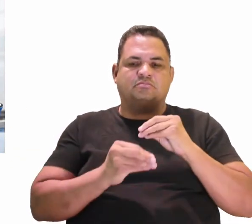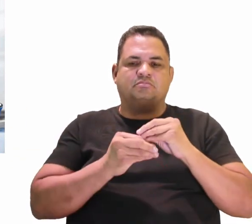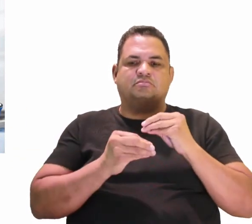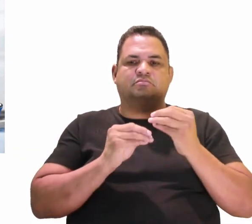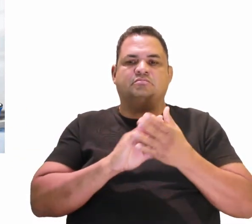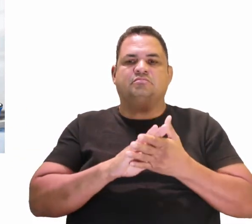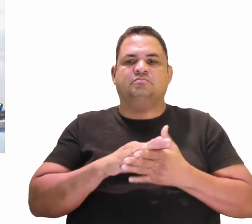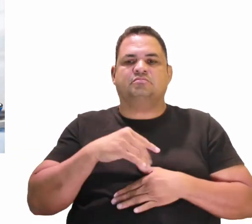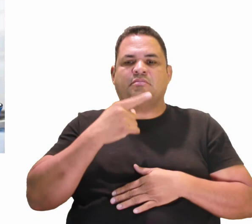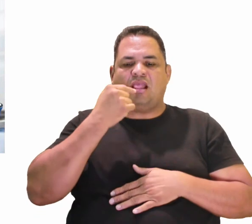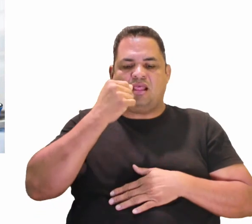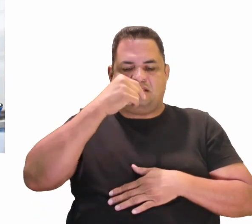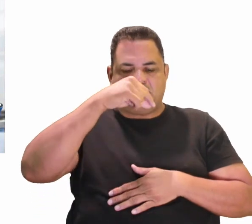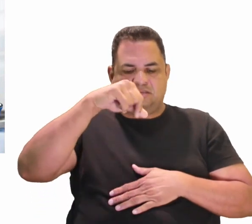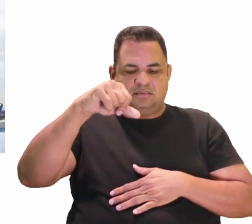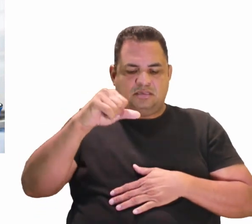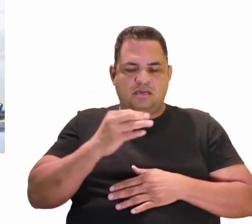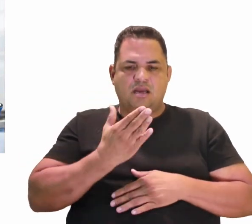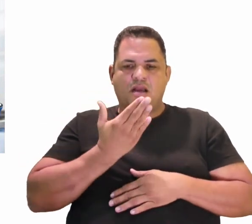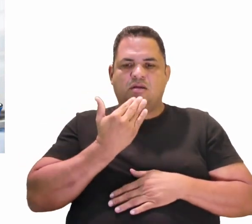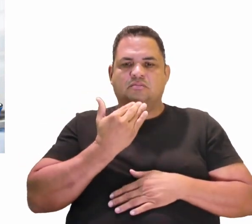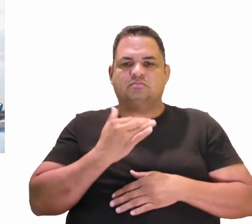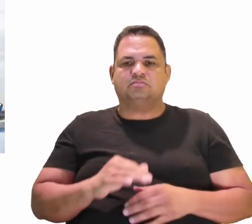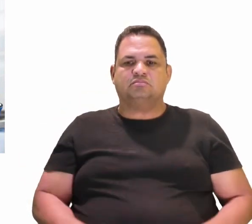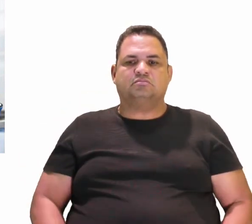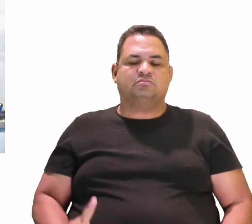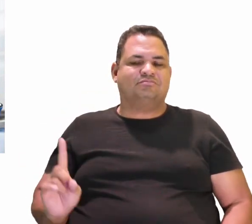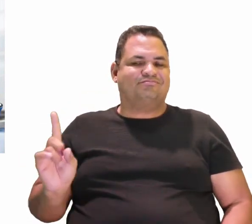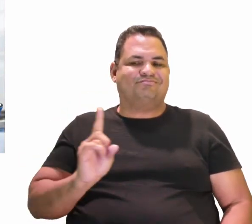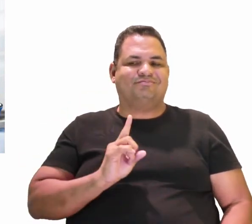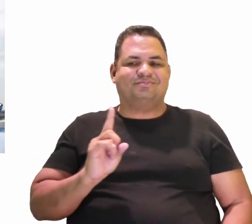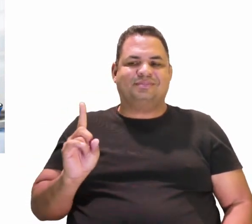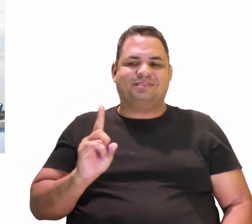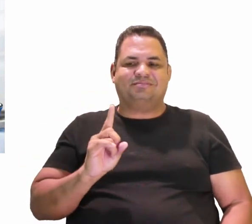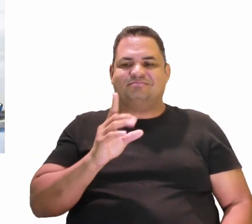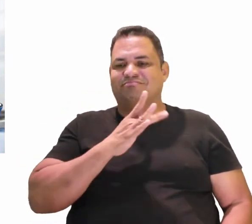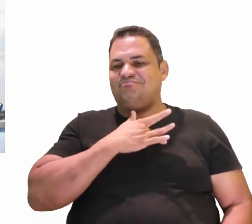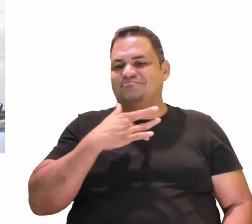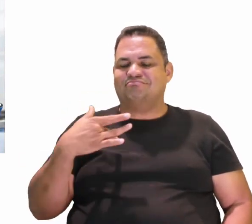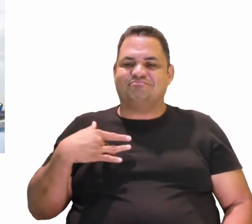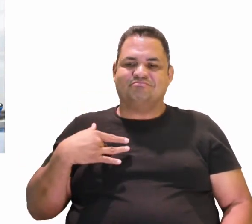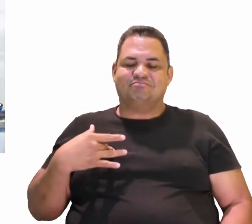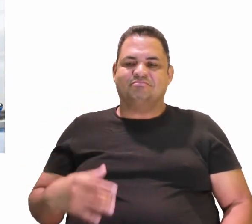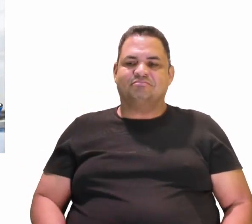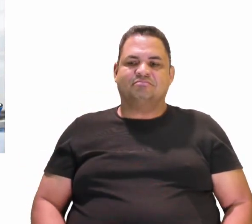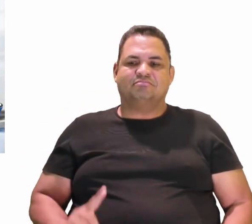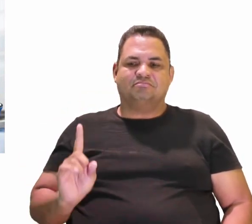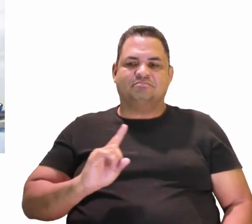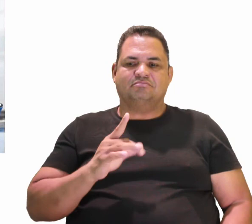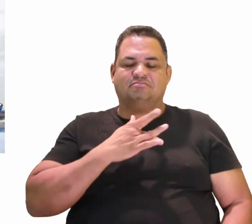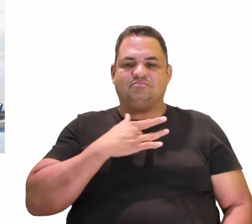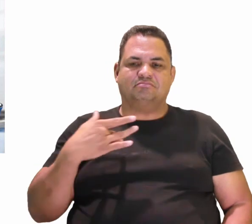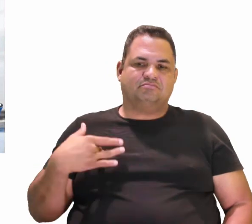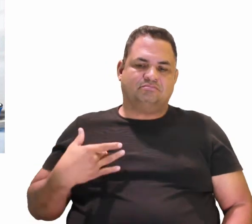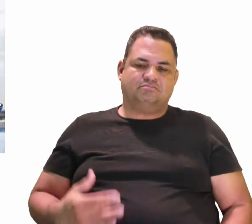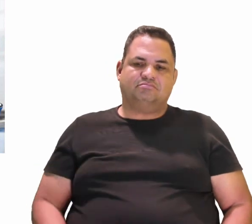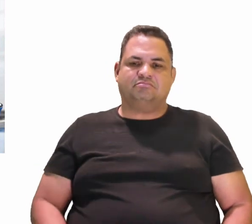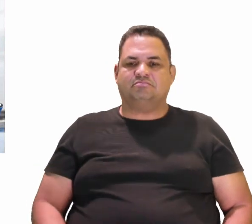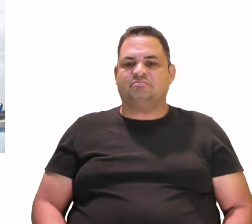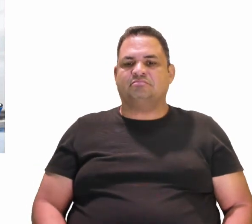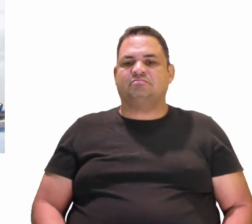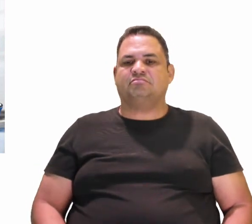muito sal à comida. Com certeza não. Então é um unhealthy habit.